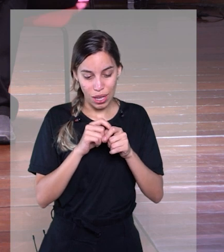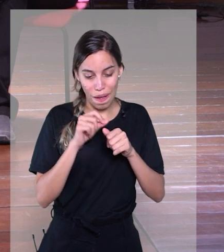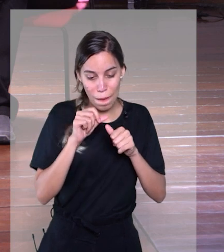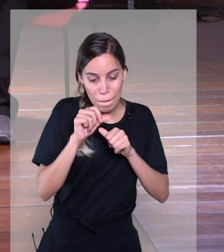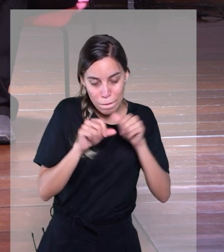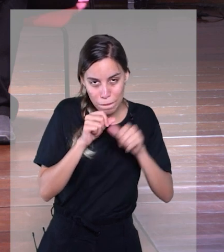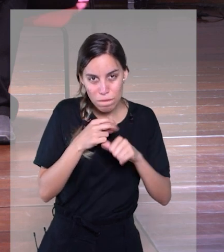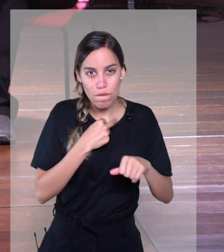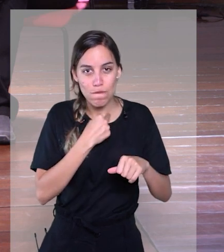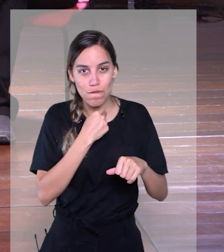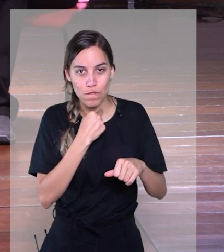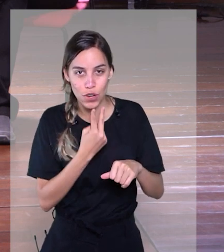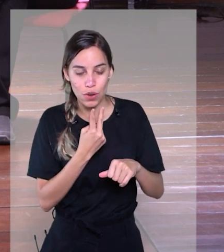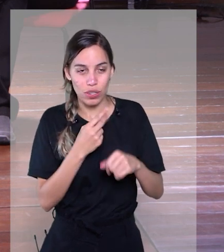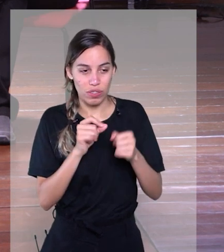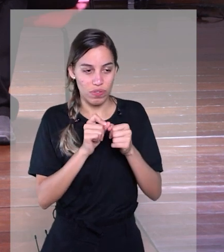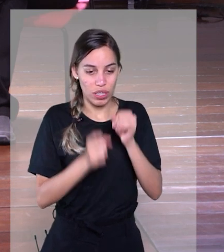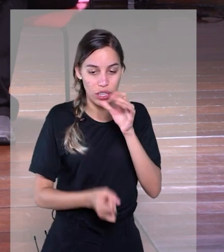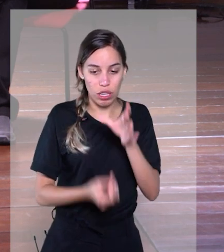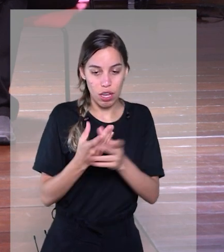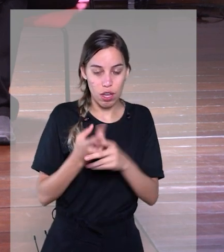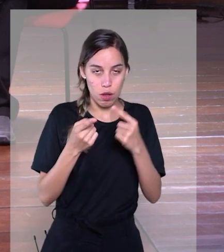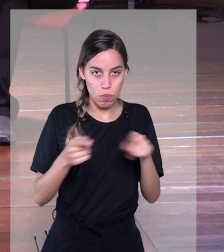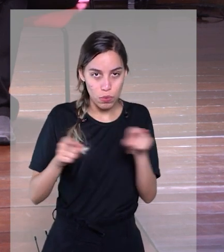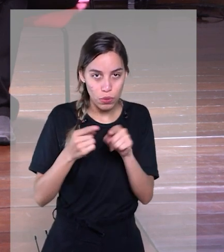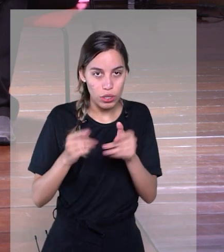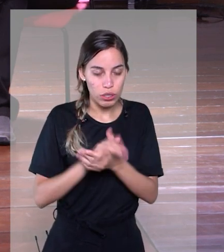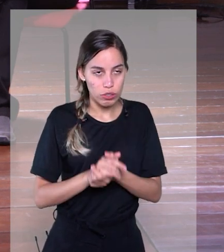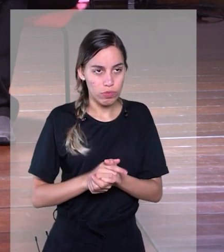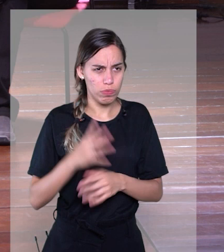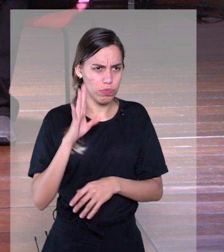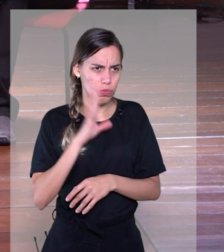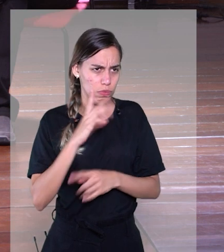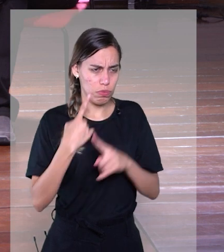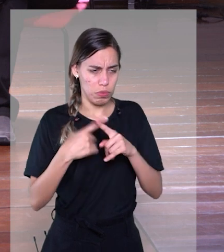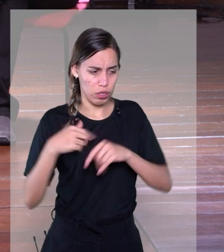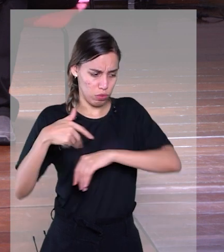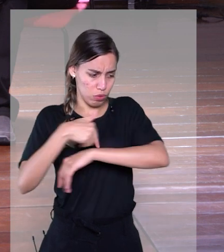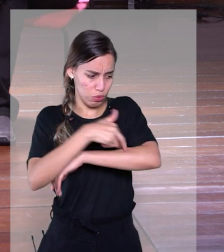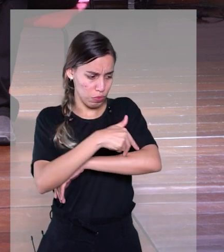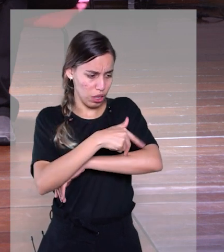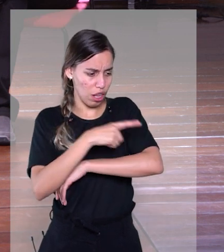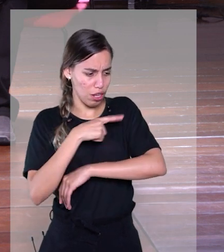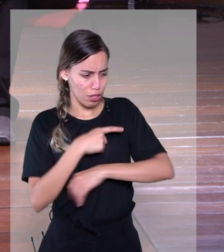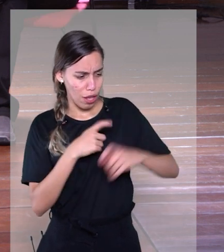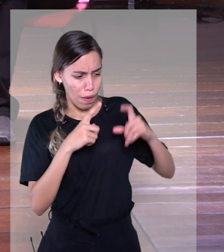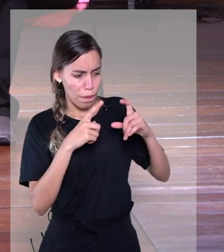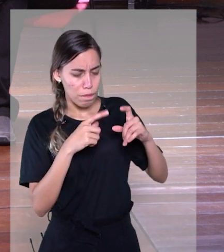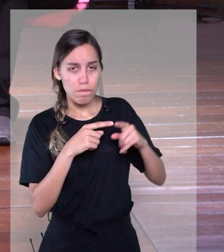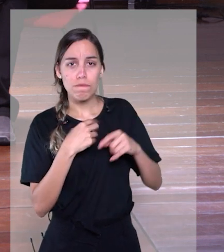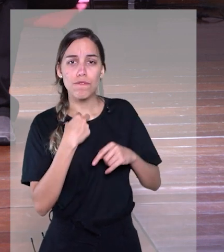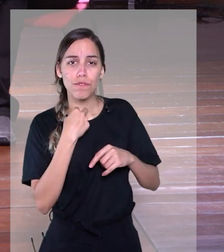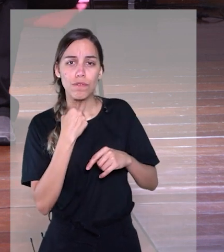remixou a voz do Carlos com música. Então, foi a trilha sonora do desfile, foram as músicas do Billy. Então, a gente chega lá e tinha